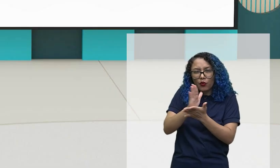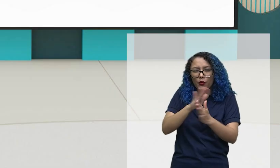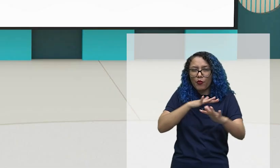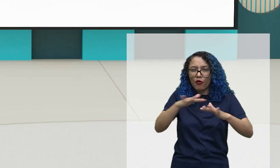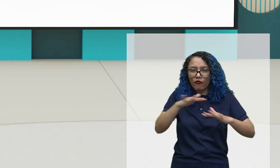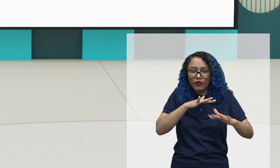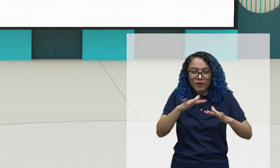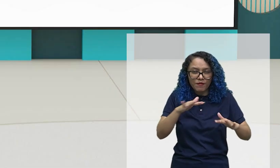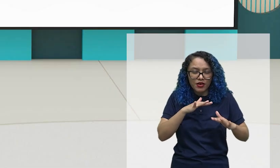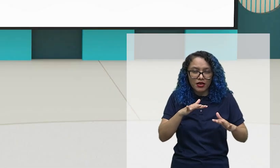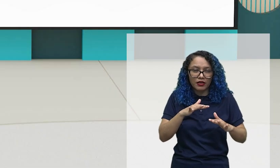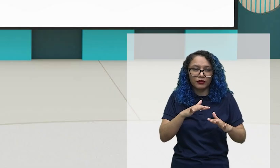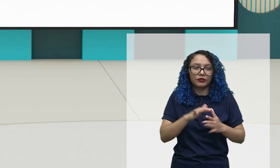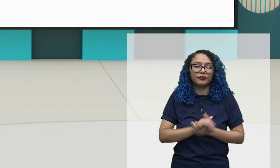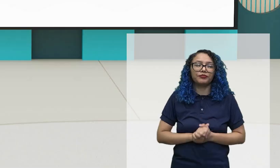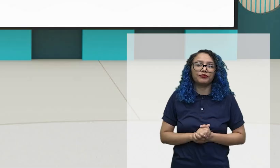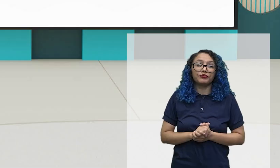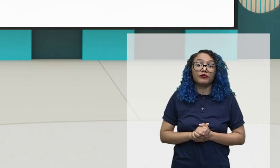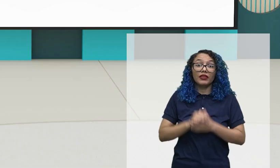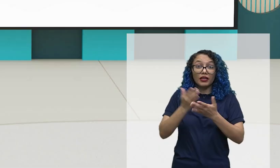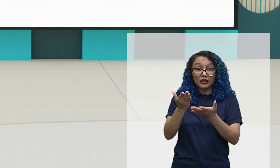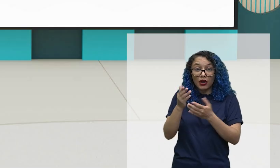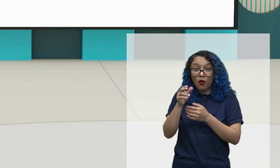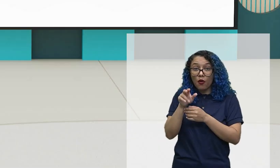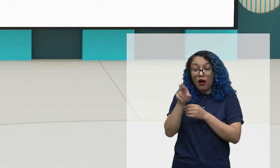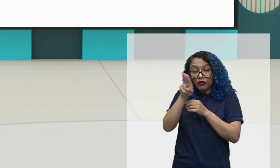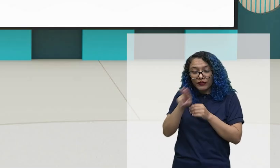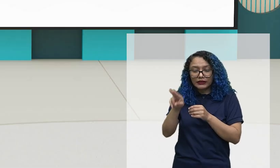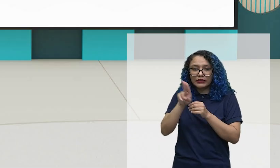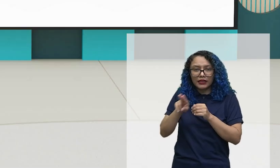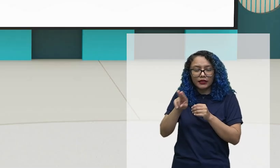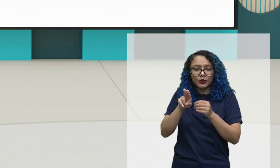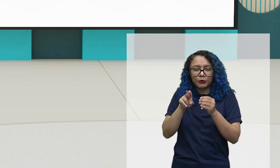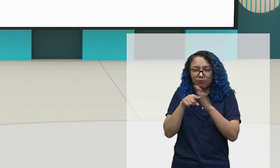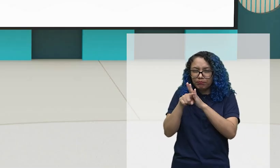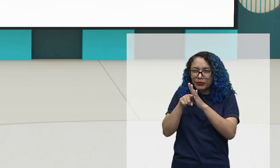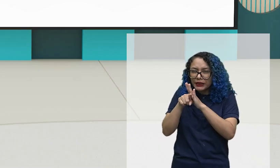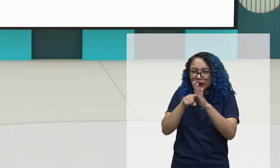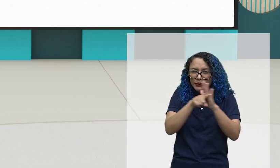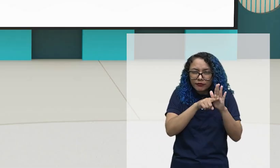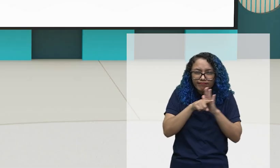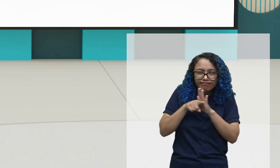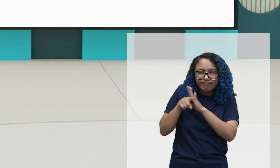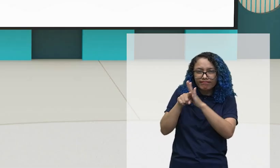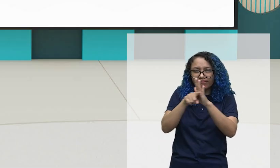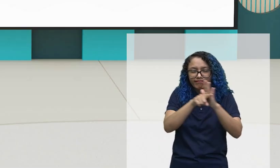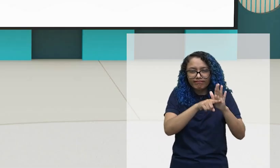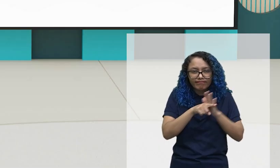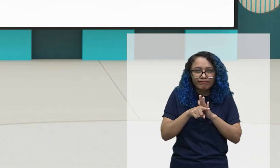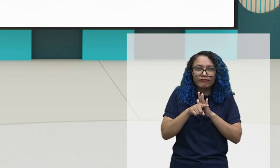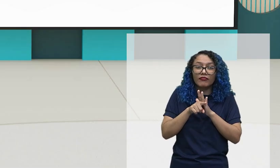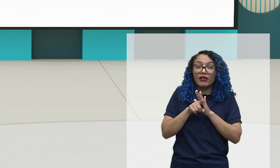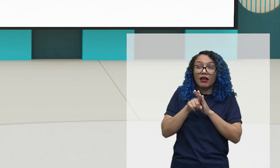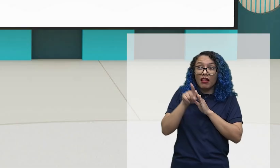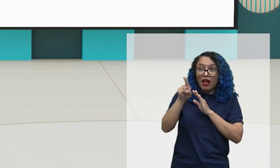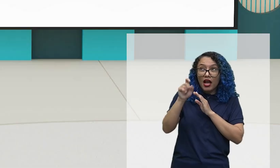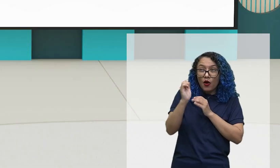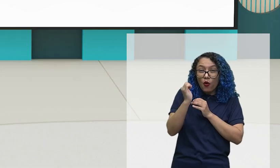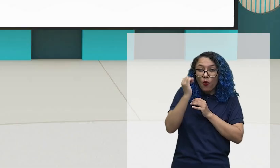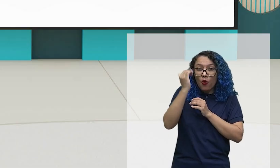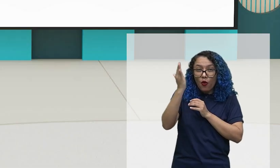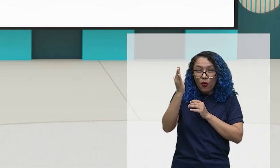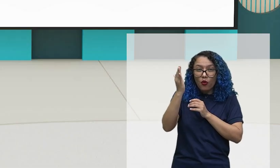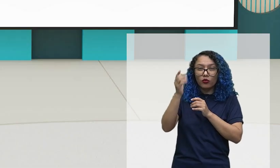dessa forma, como são universidades, eles têm pesquisa. Então, eles trazem de fora